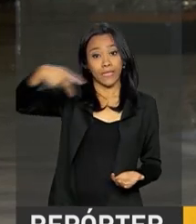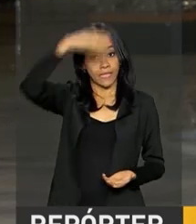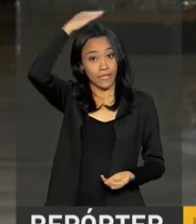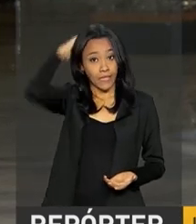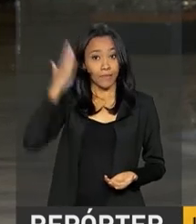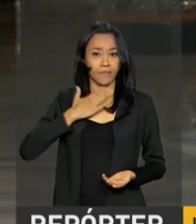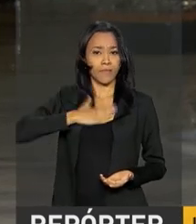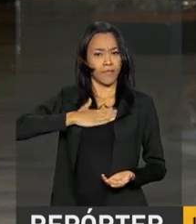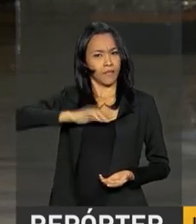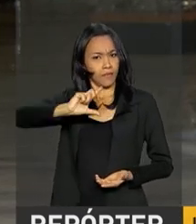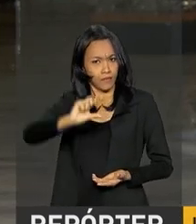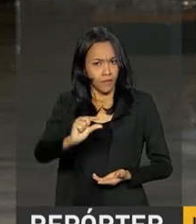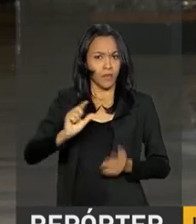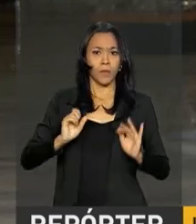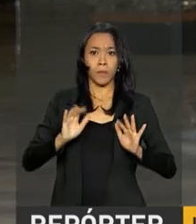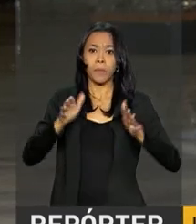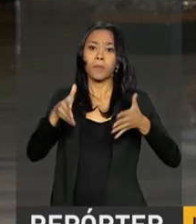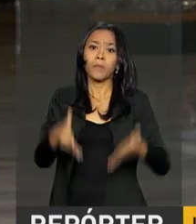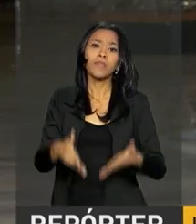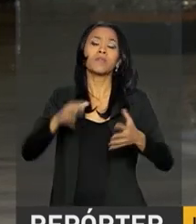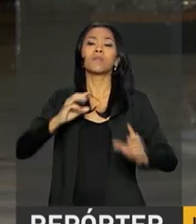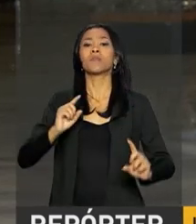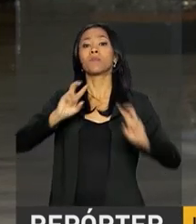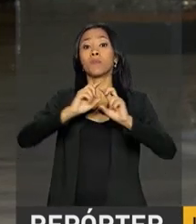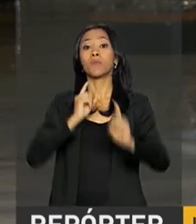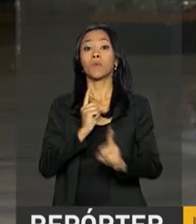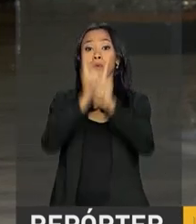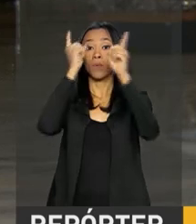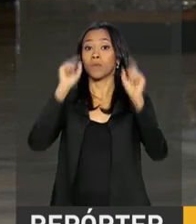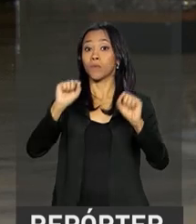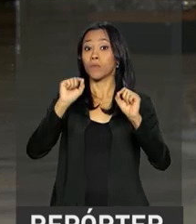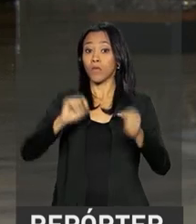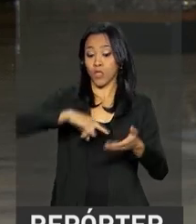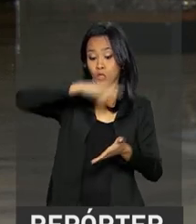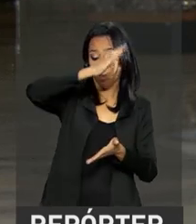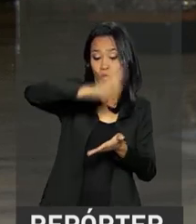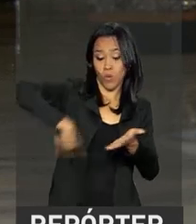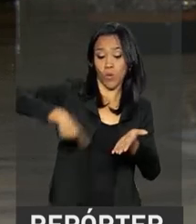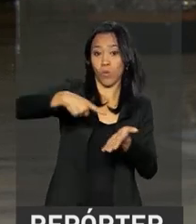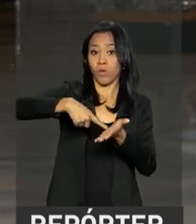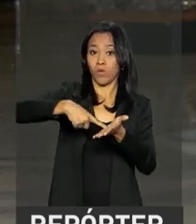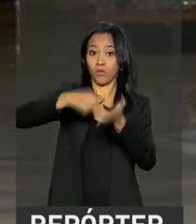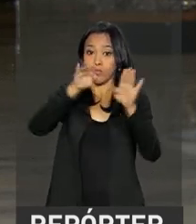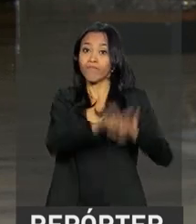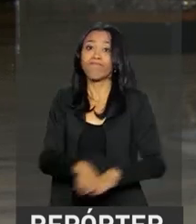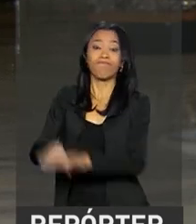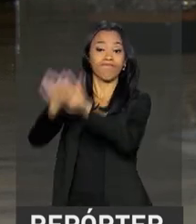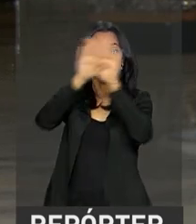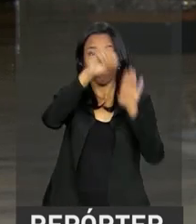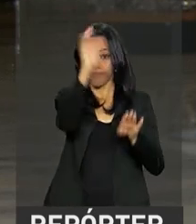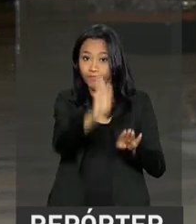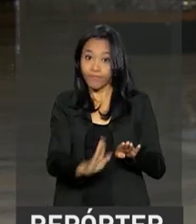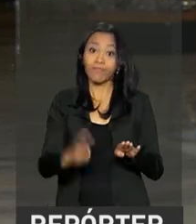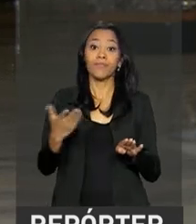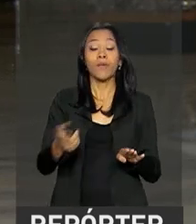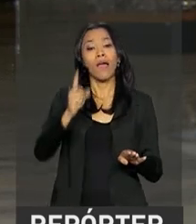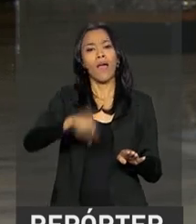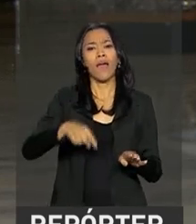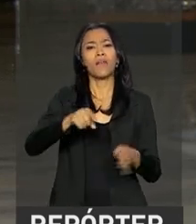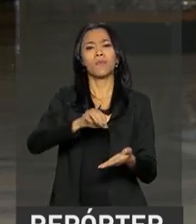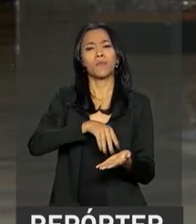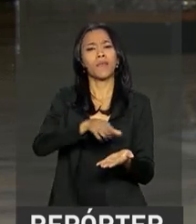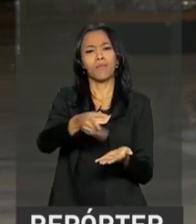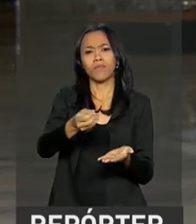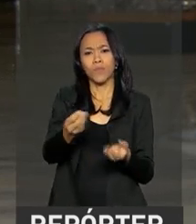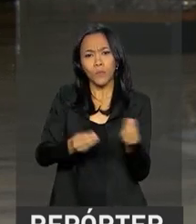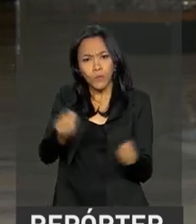participa em instantes da cerimônia de lançamento do Documento Nacional de Identificação. O documento vai poder ser emitido digitalmente por